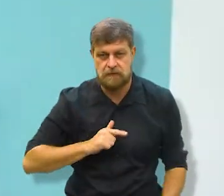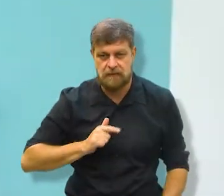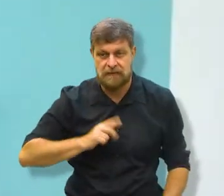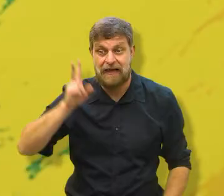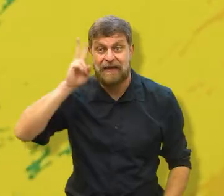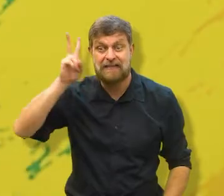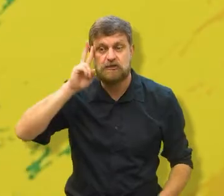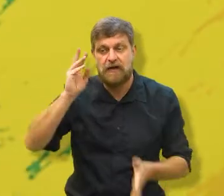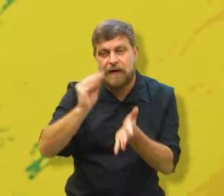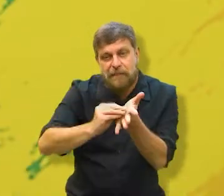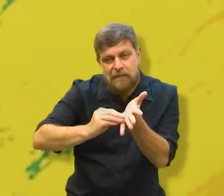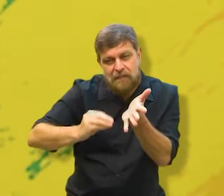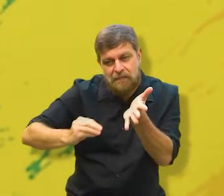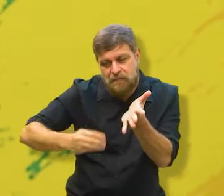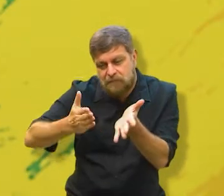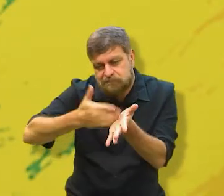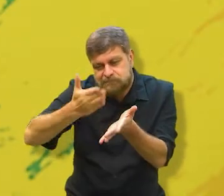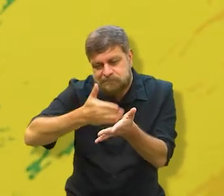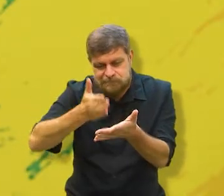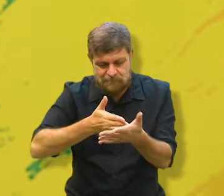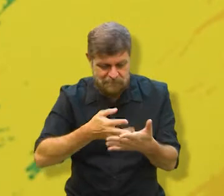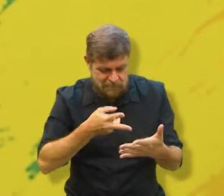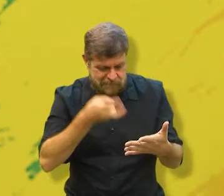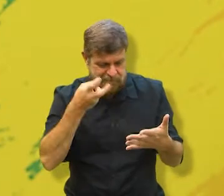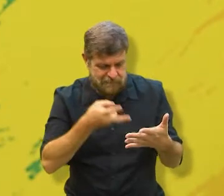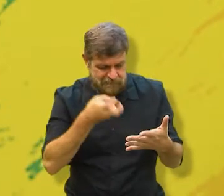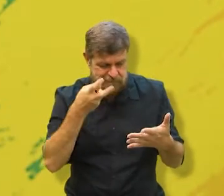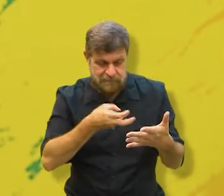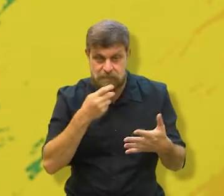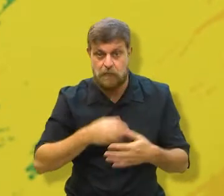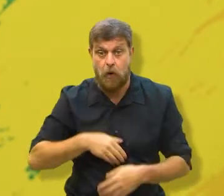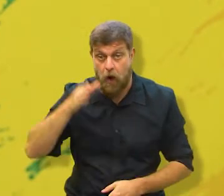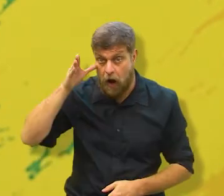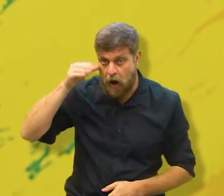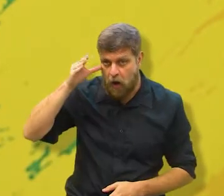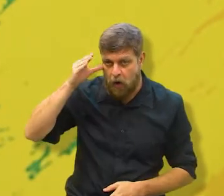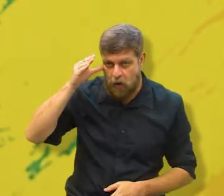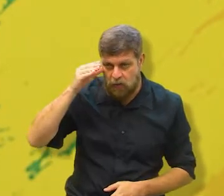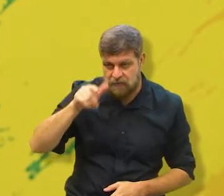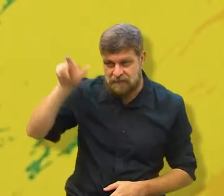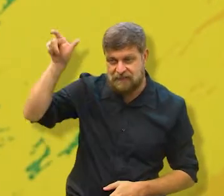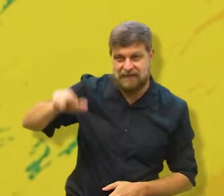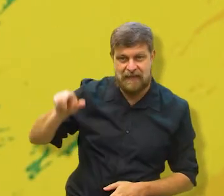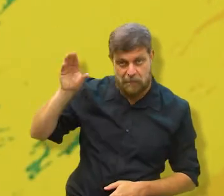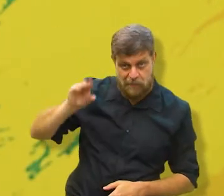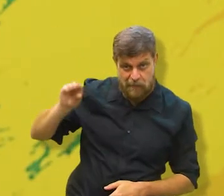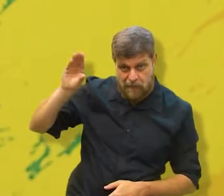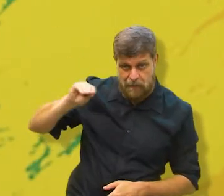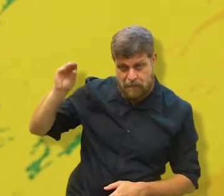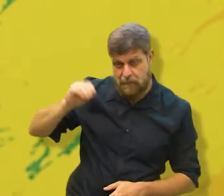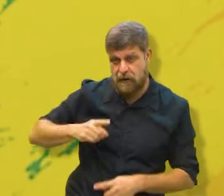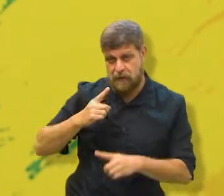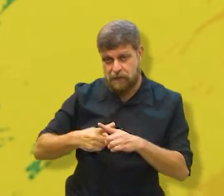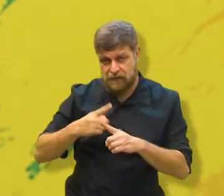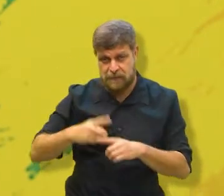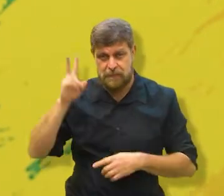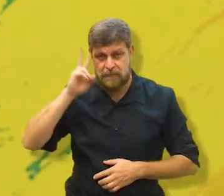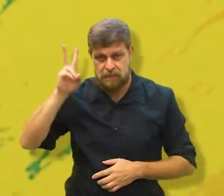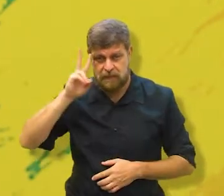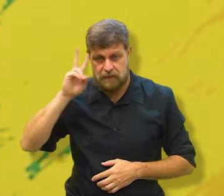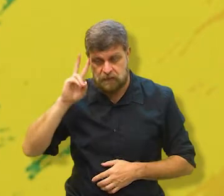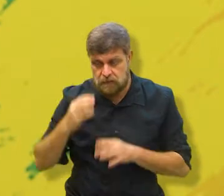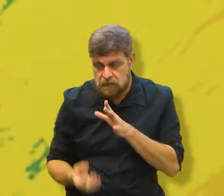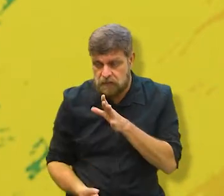nos contos do livro. Olha só que interessante, que curioso o que o Edgar está falando, pessoal, porque assim, os contos